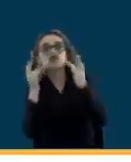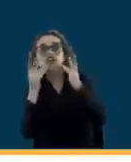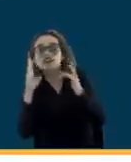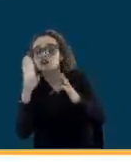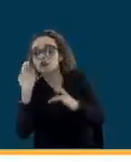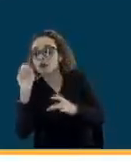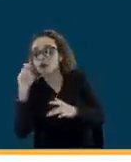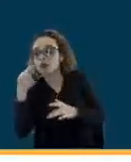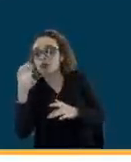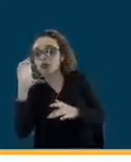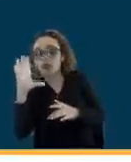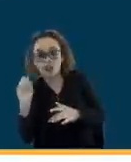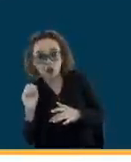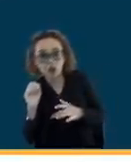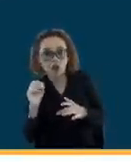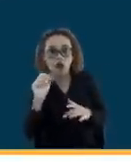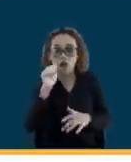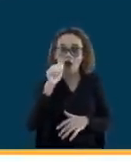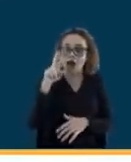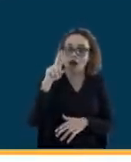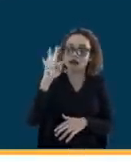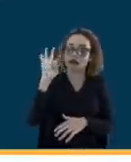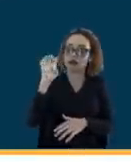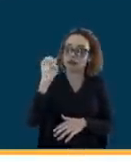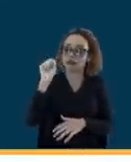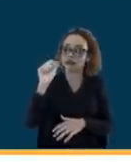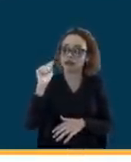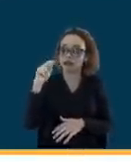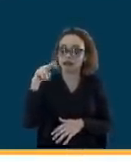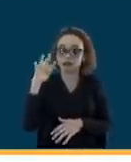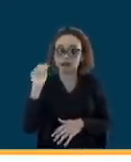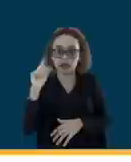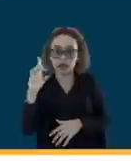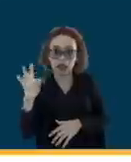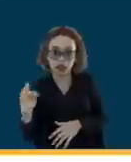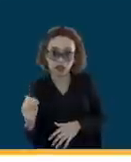E tal, né? As pessoas vão pegando porque, óbvio, elas partem